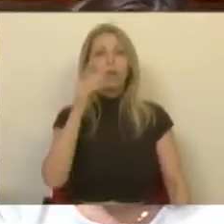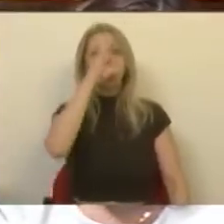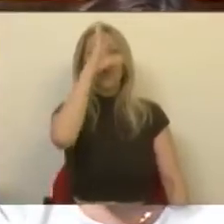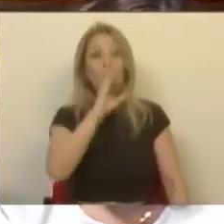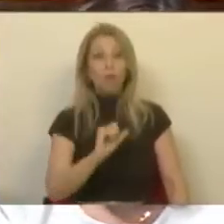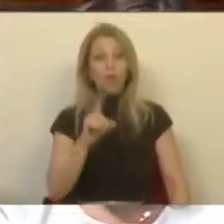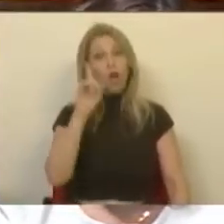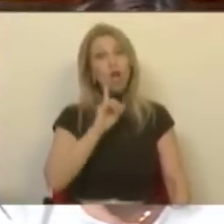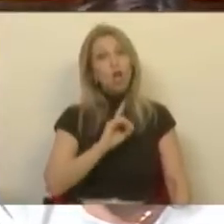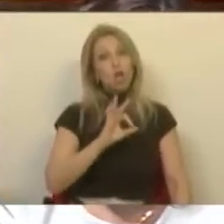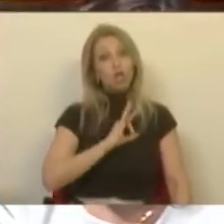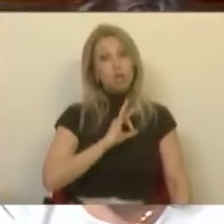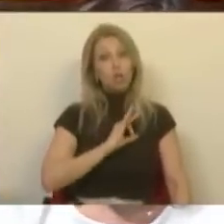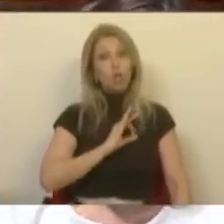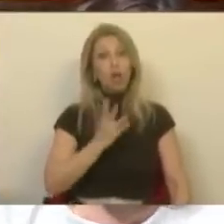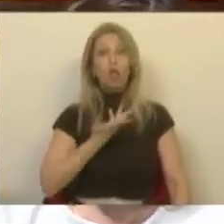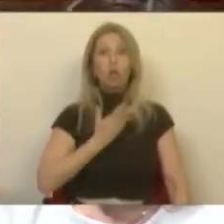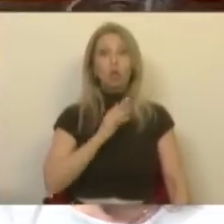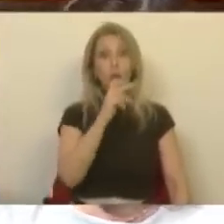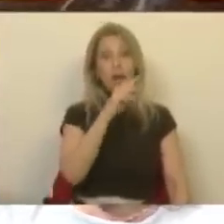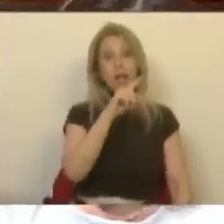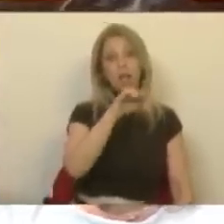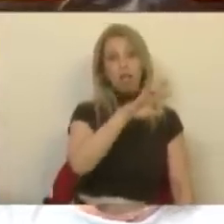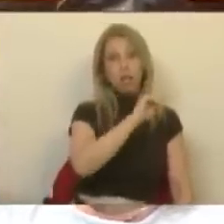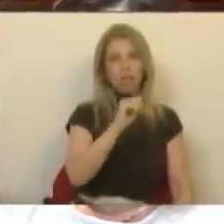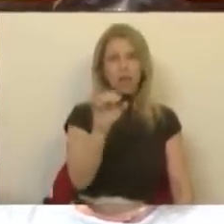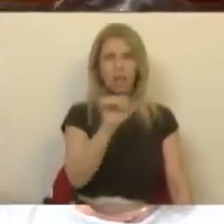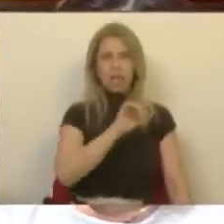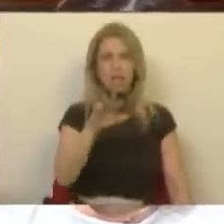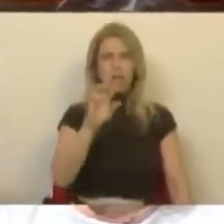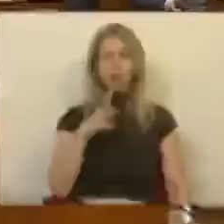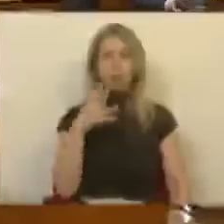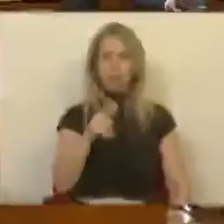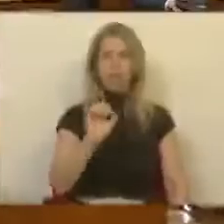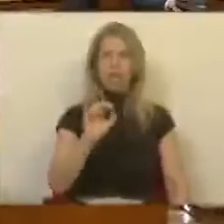sido ataque com 500.000 € dos nossos impostos no bolso